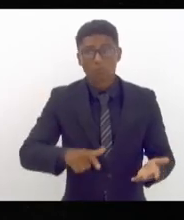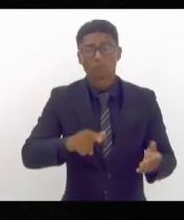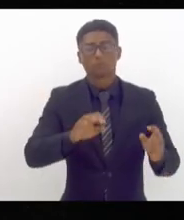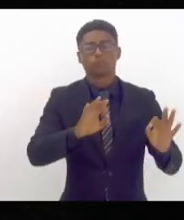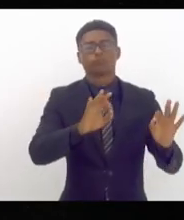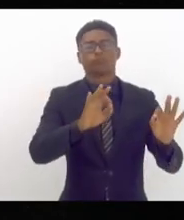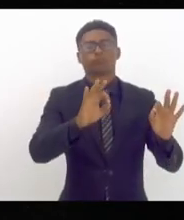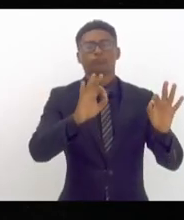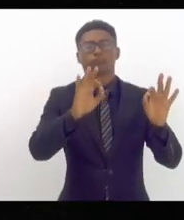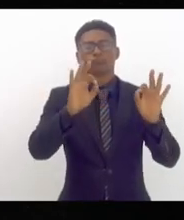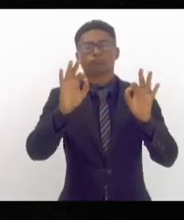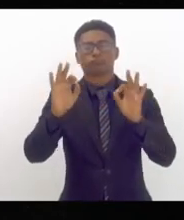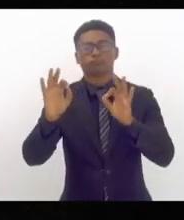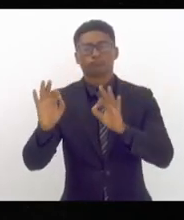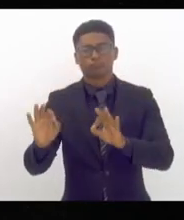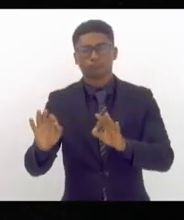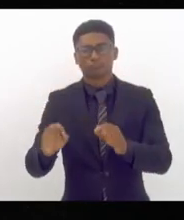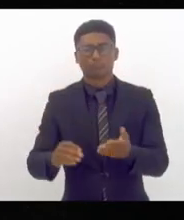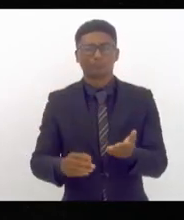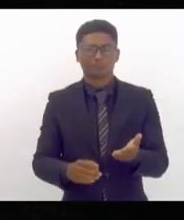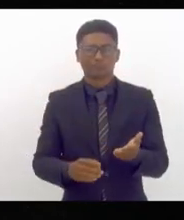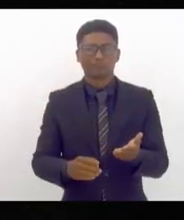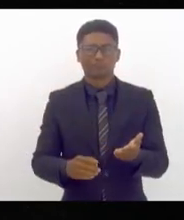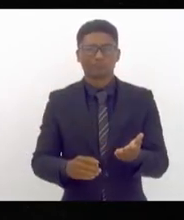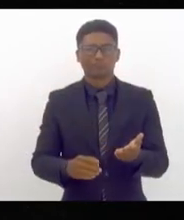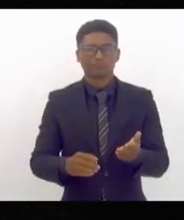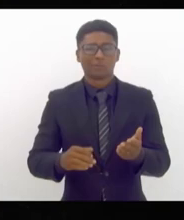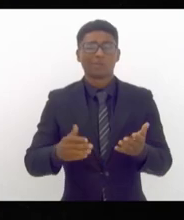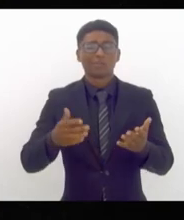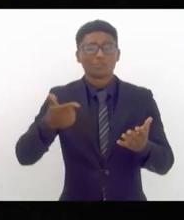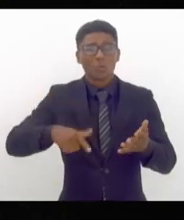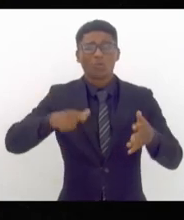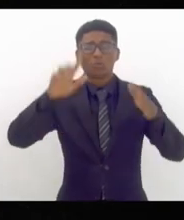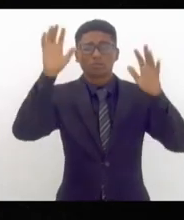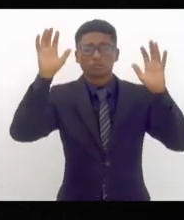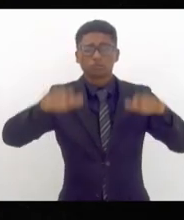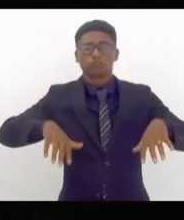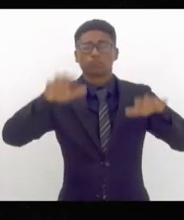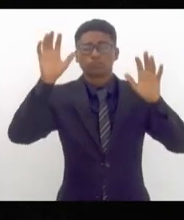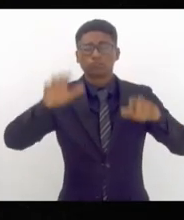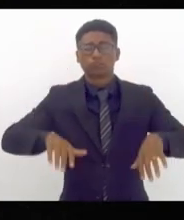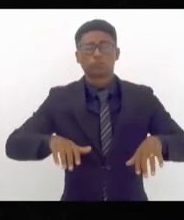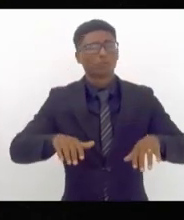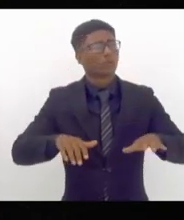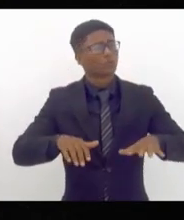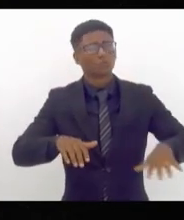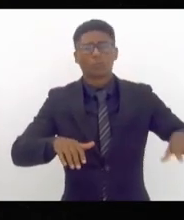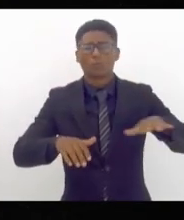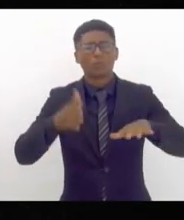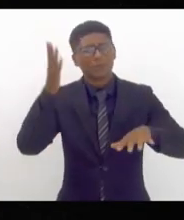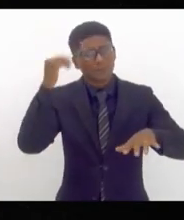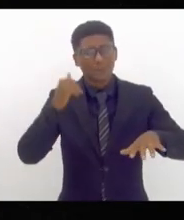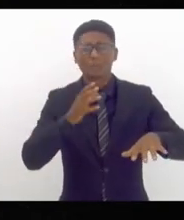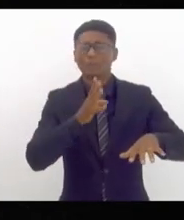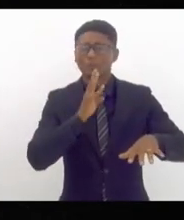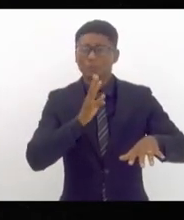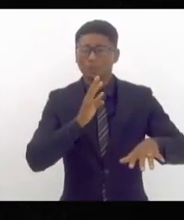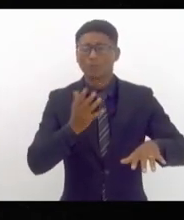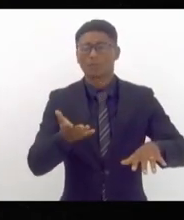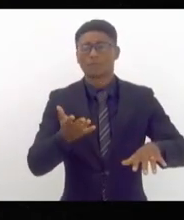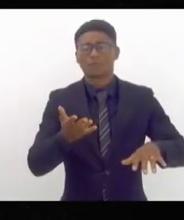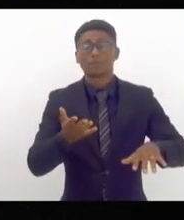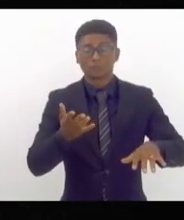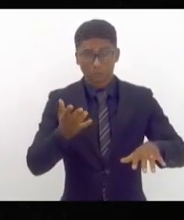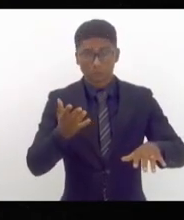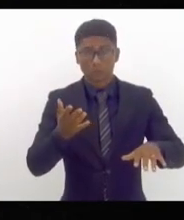repetição e os efeitos de uma tragédia anunciada. Eu tenho recebido diversos